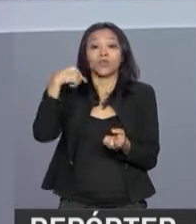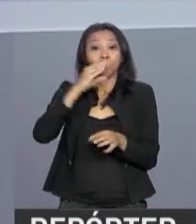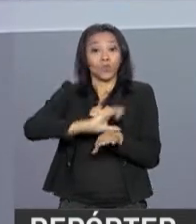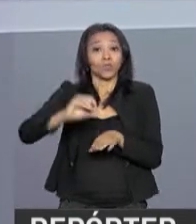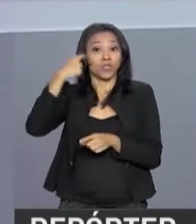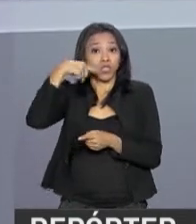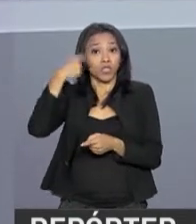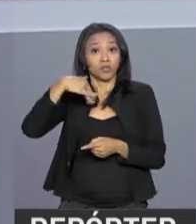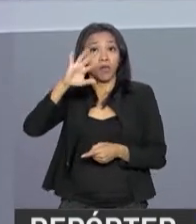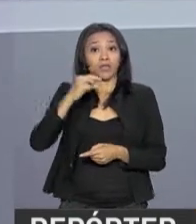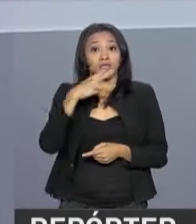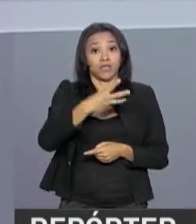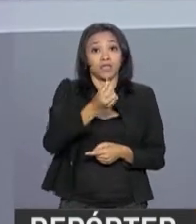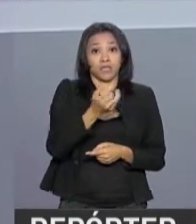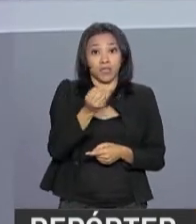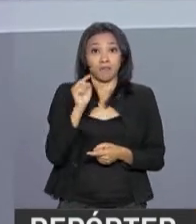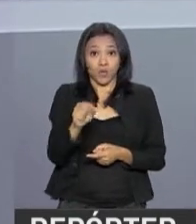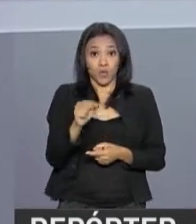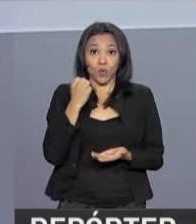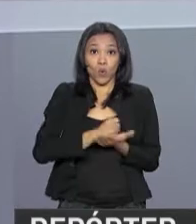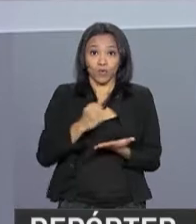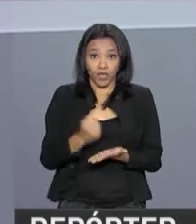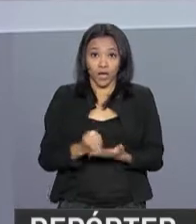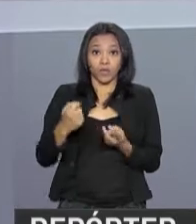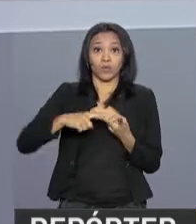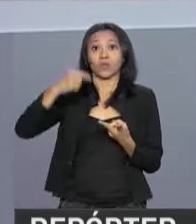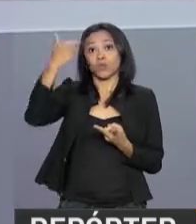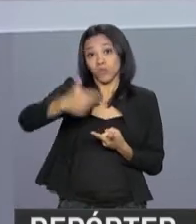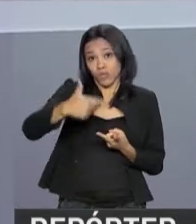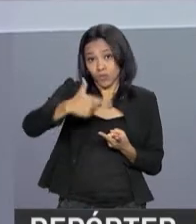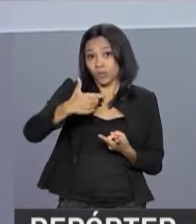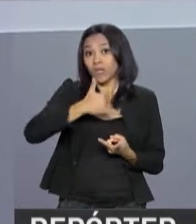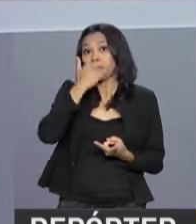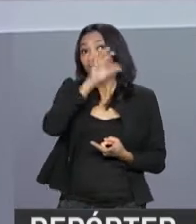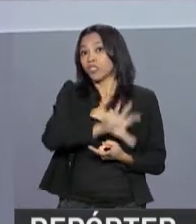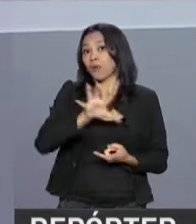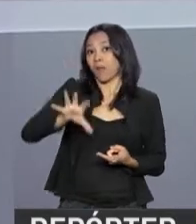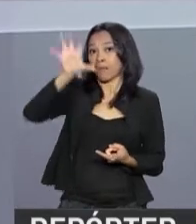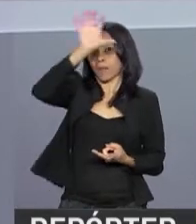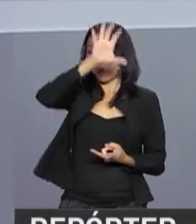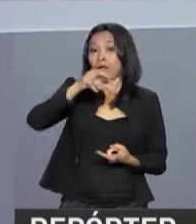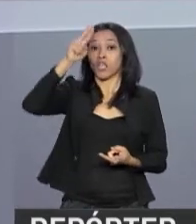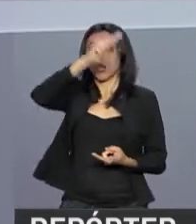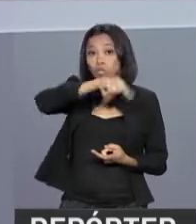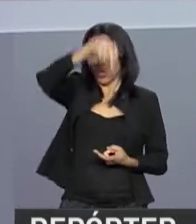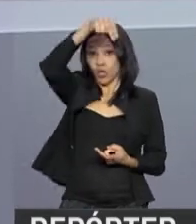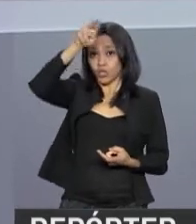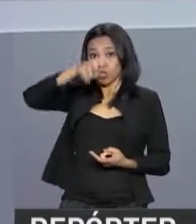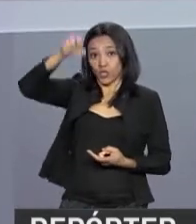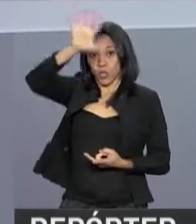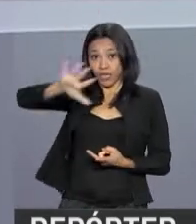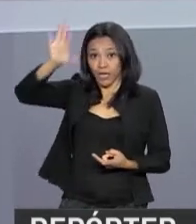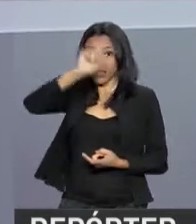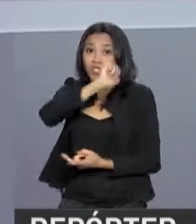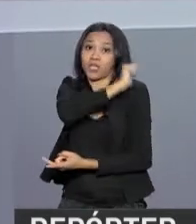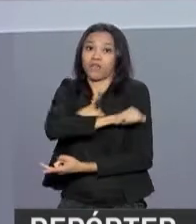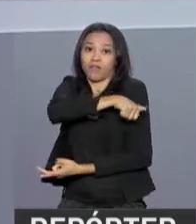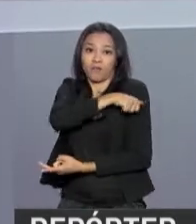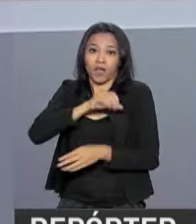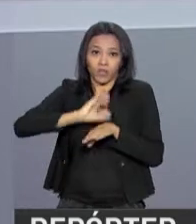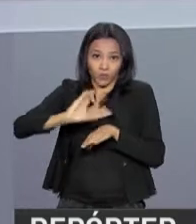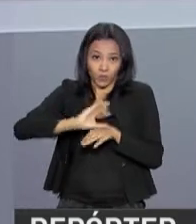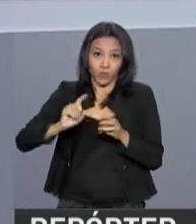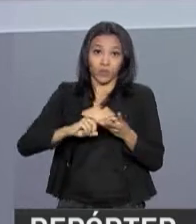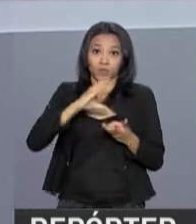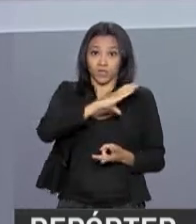360 mil contratos. O segundo colocado varia conforme a região. No Norte e no Nordeste foi Enfermagem, no Centro-Oeste